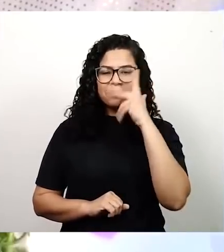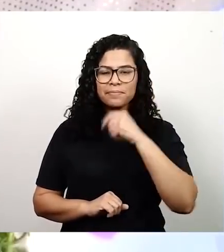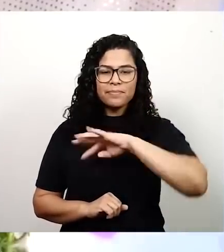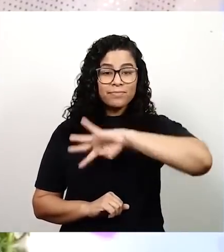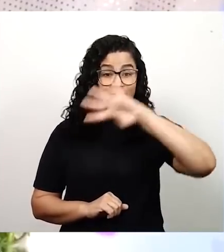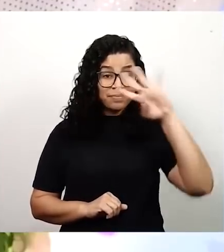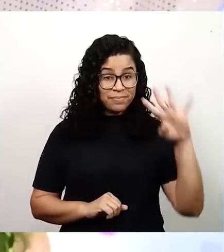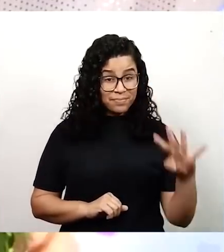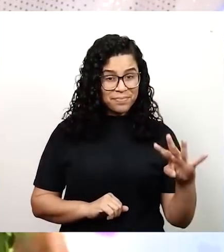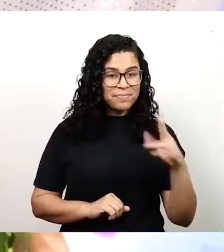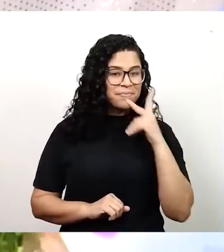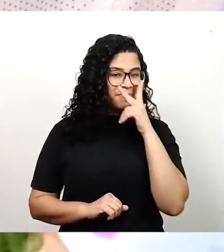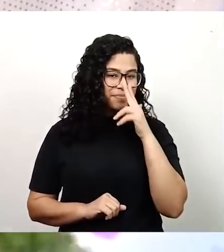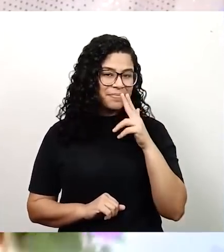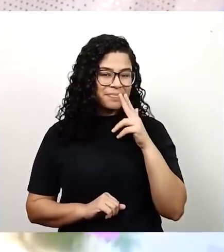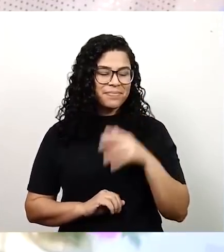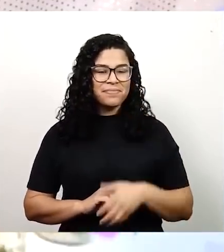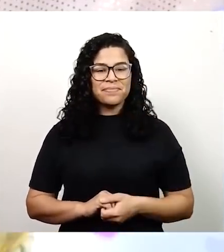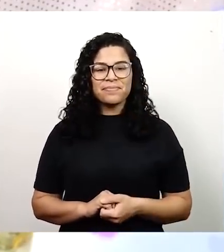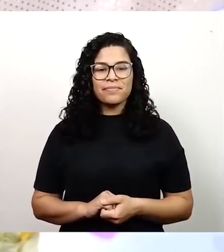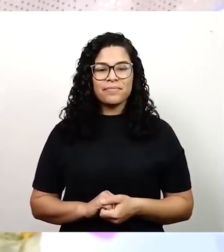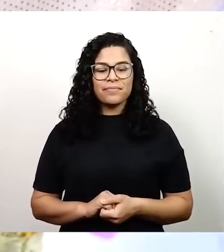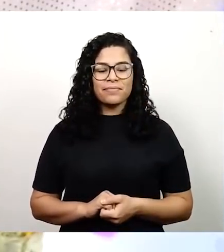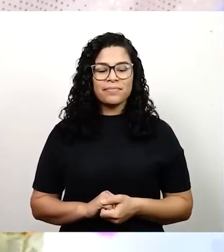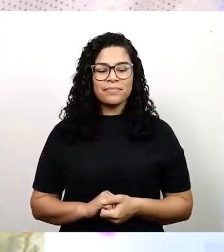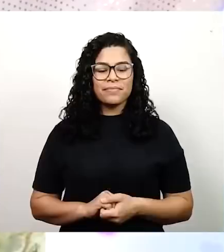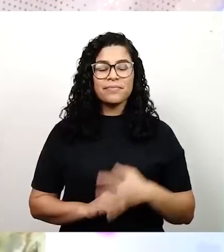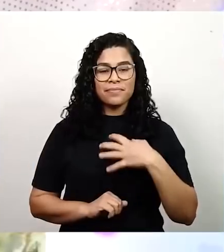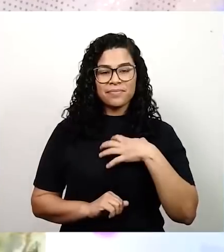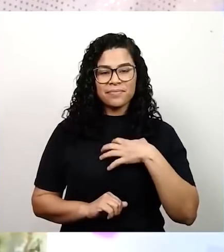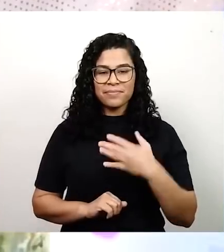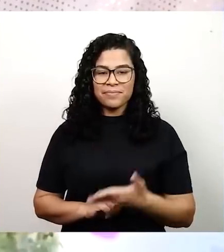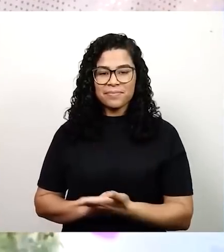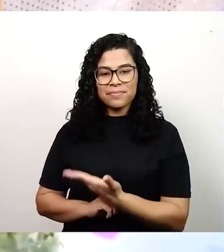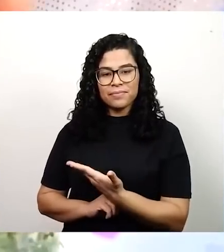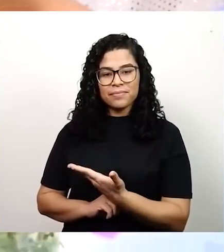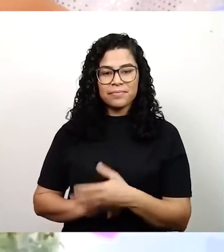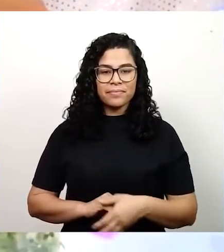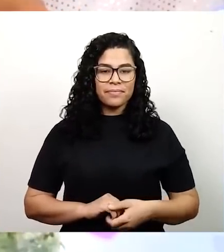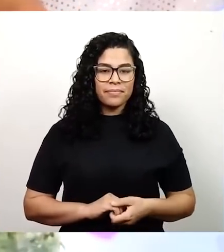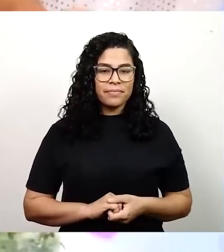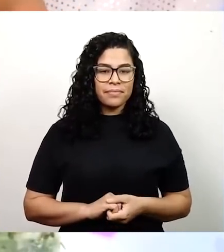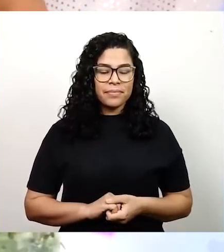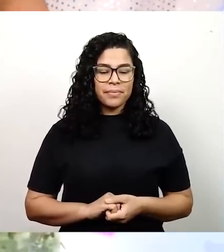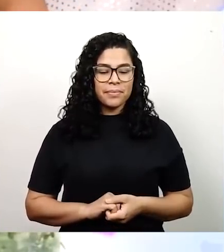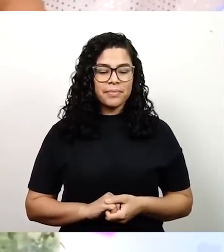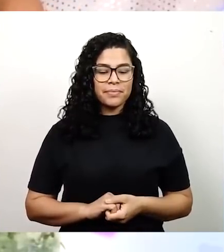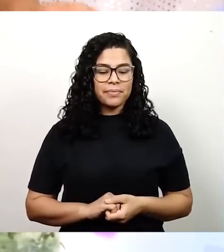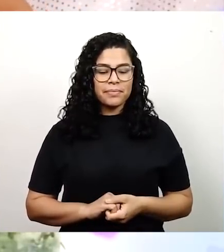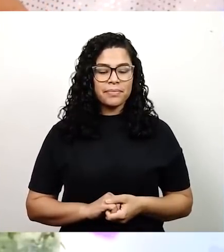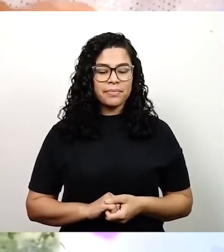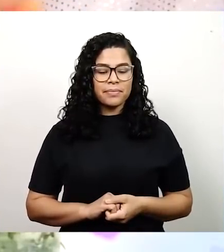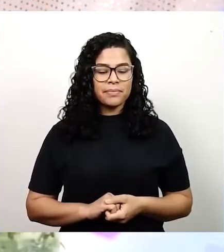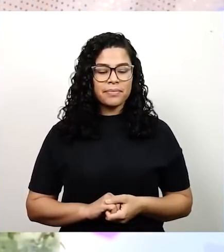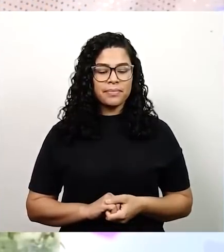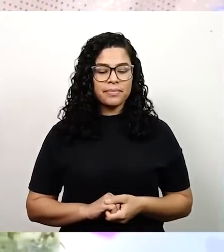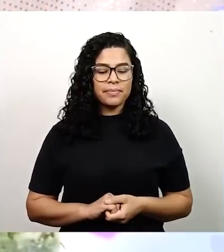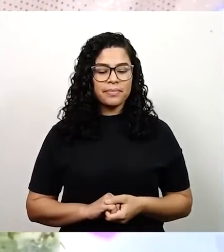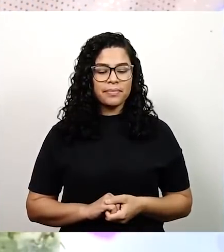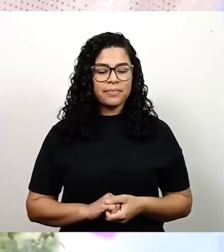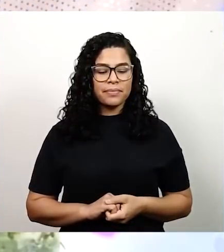fosse aquarelado. Mas ele fica muito bonito. Vamos ver como ficou esse verde?